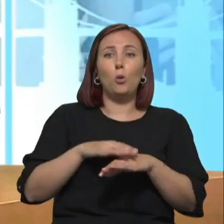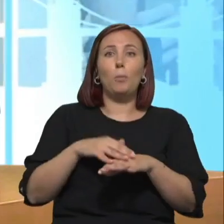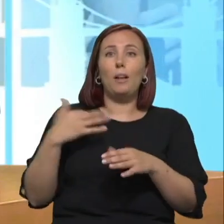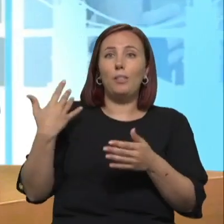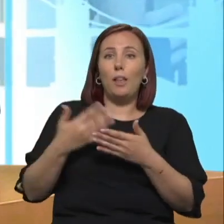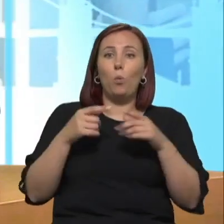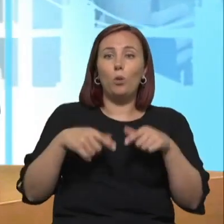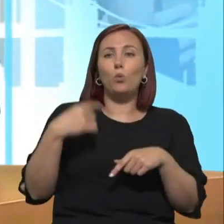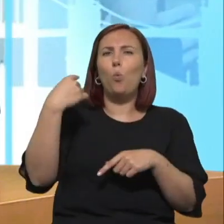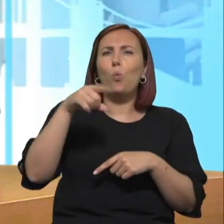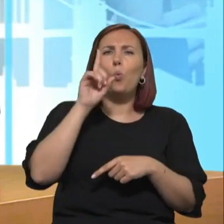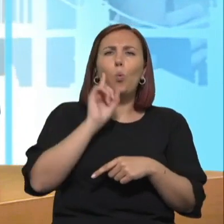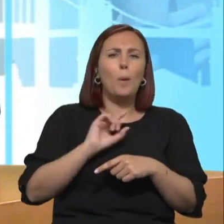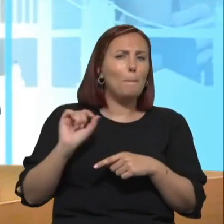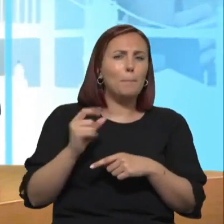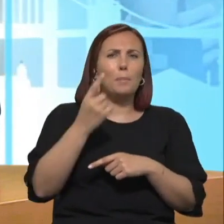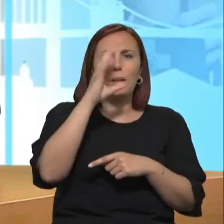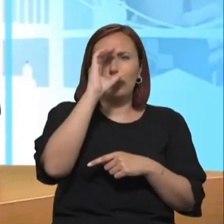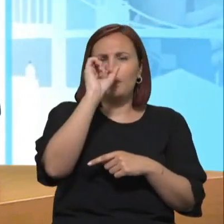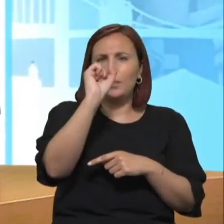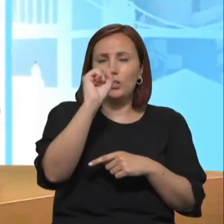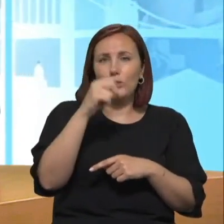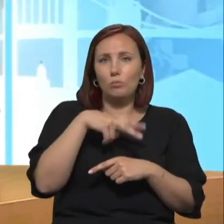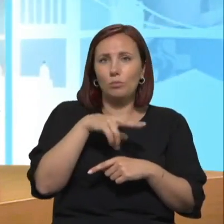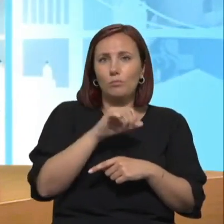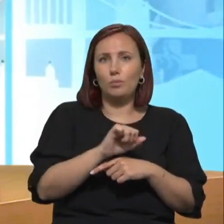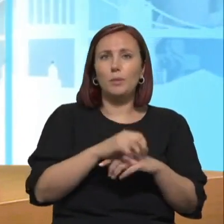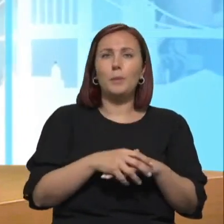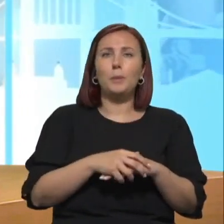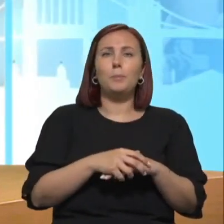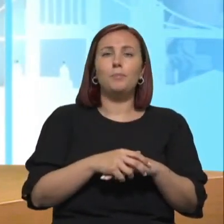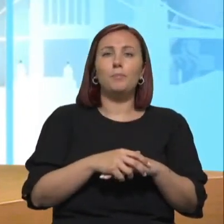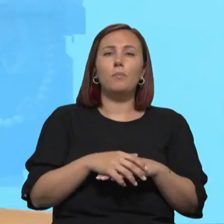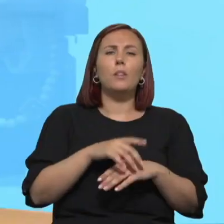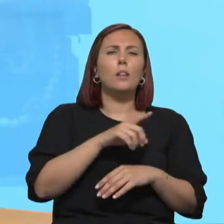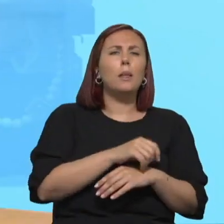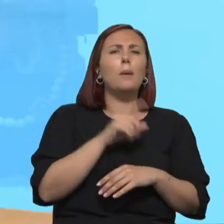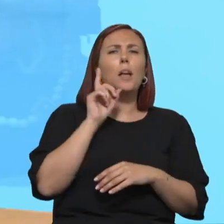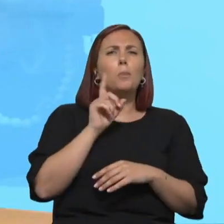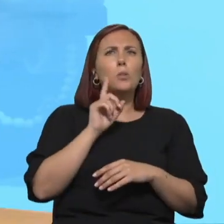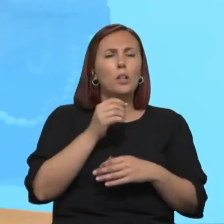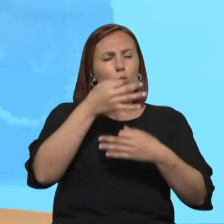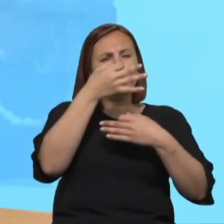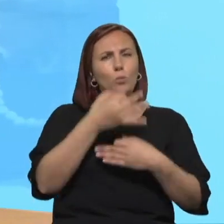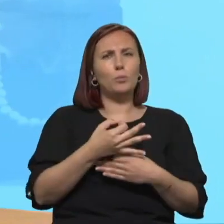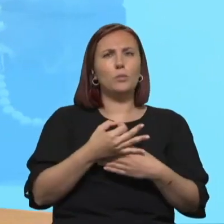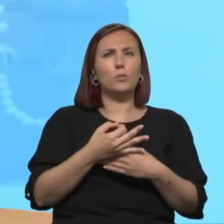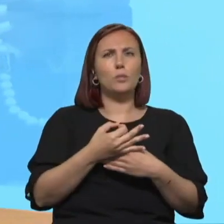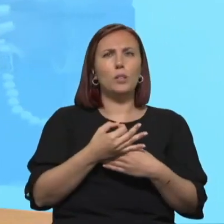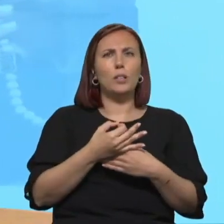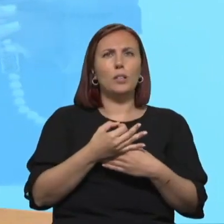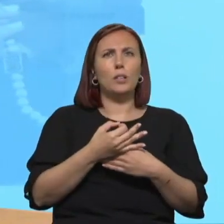única mulher em Portugal que foi primeira-ministro de Portugal. É importante também esta atitude